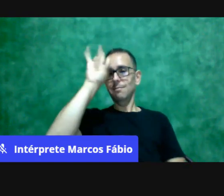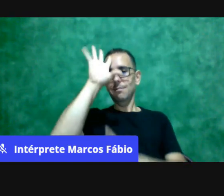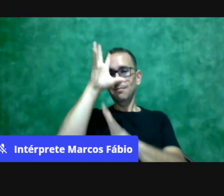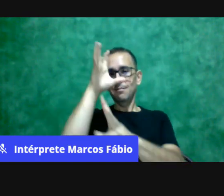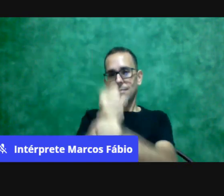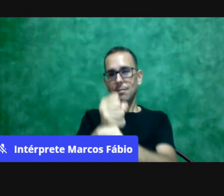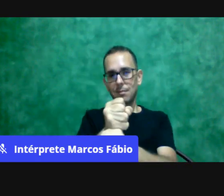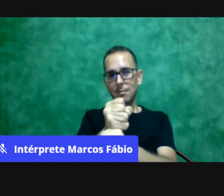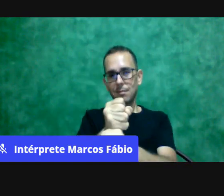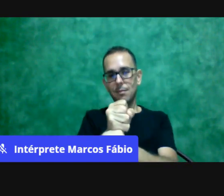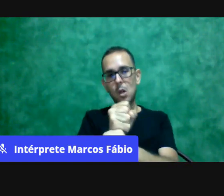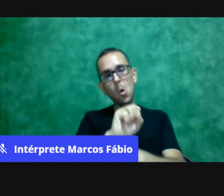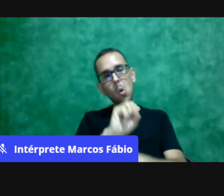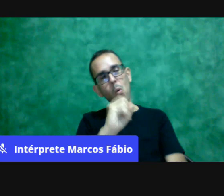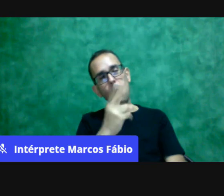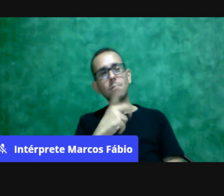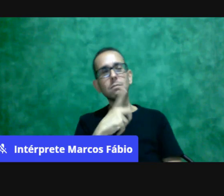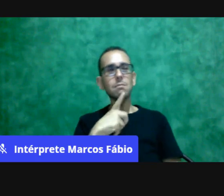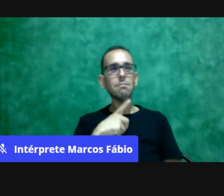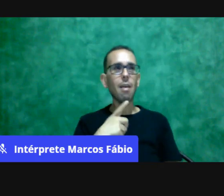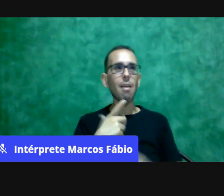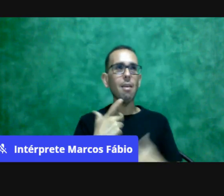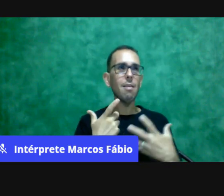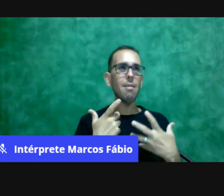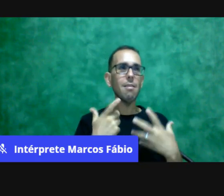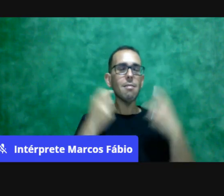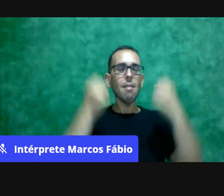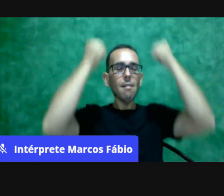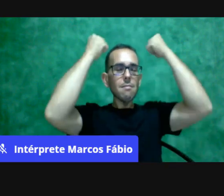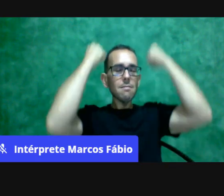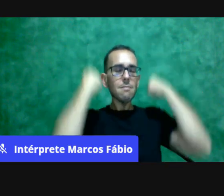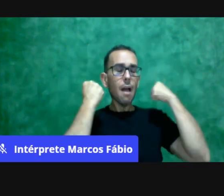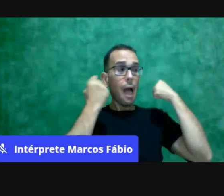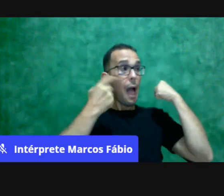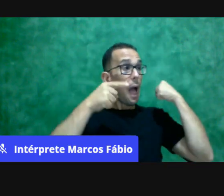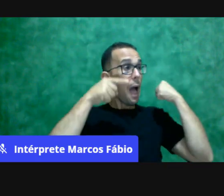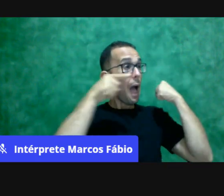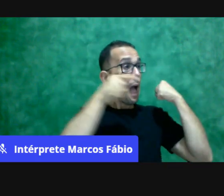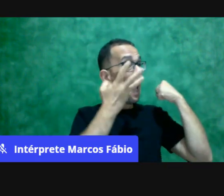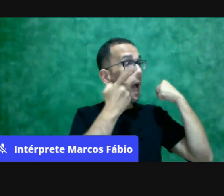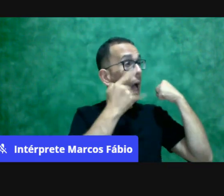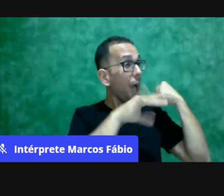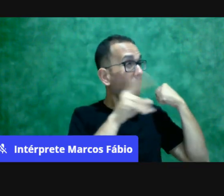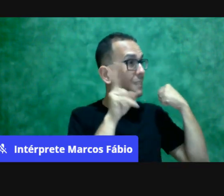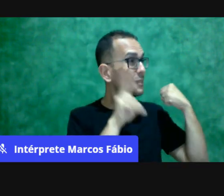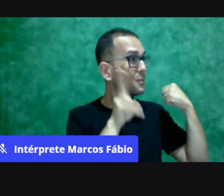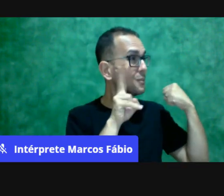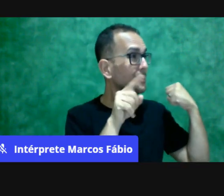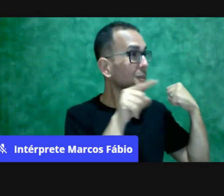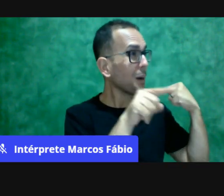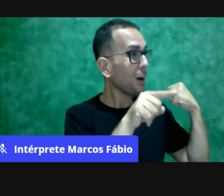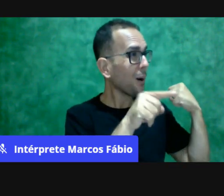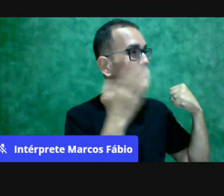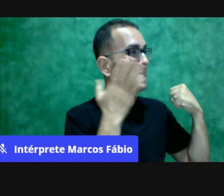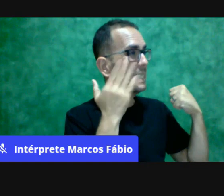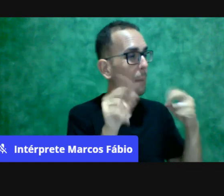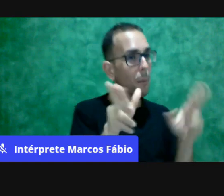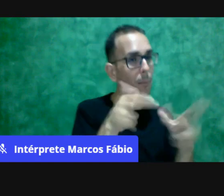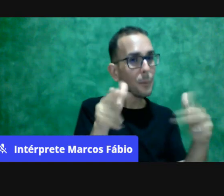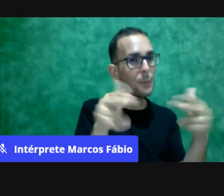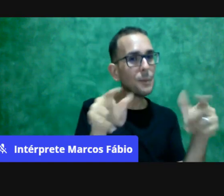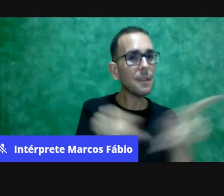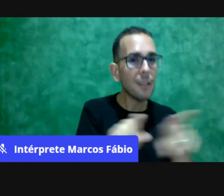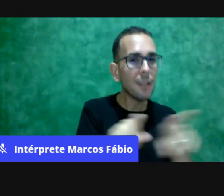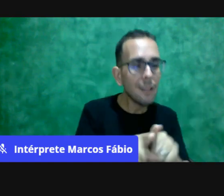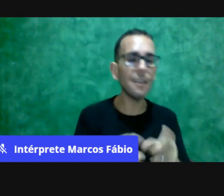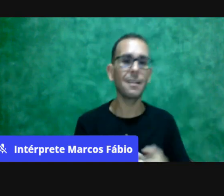tenho um acessório que quando eu coloco, as crianças sabem que é hora da história, eles sabem que é hora da música, né? Então,